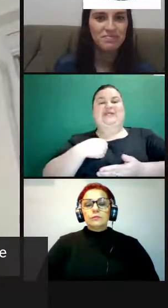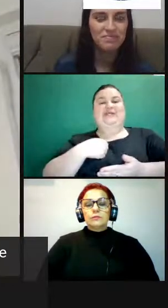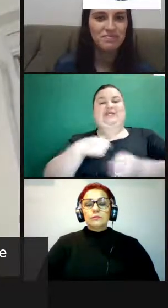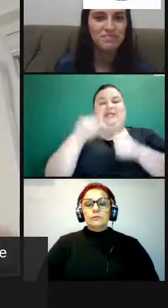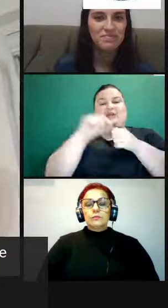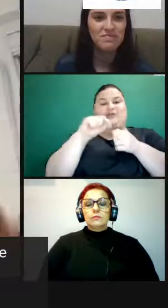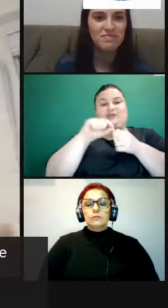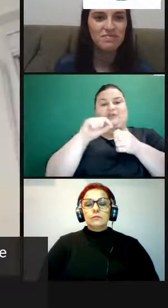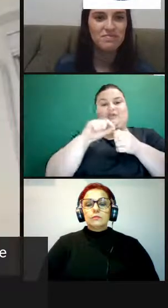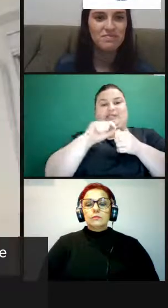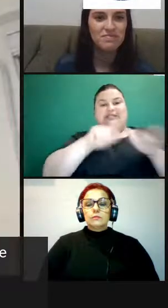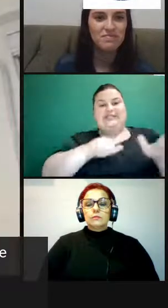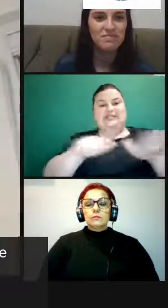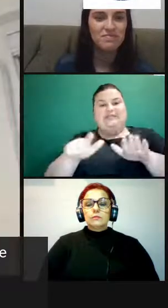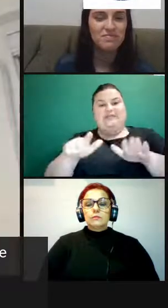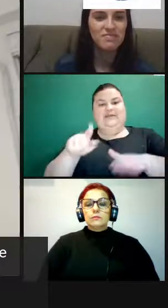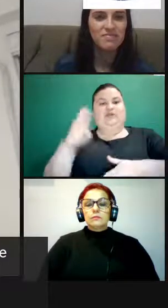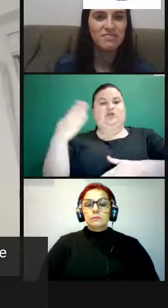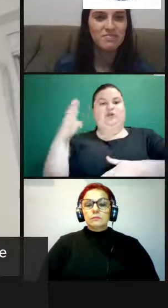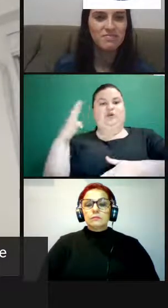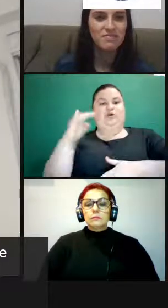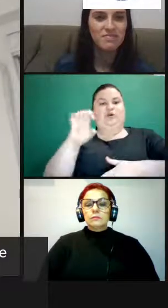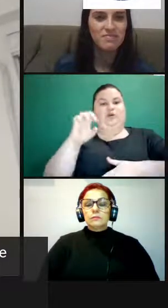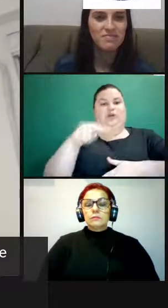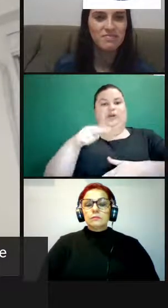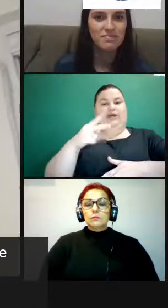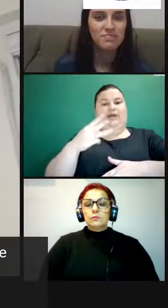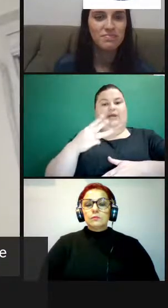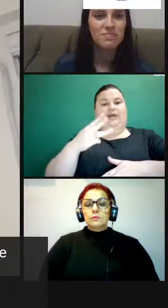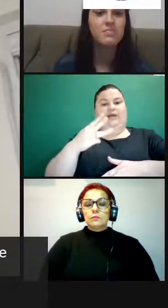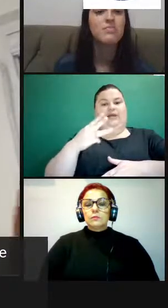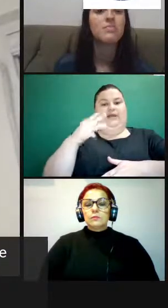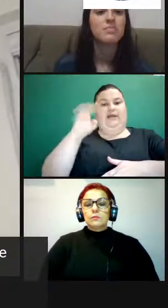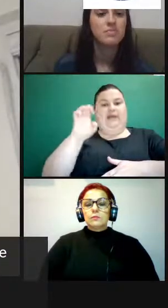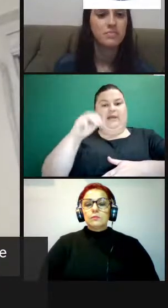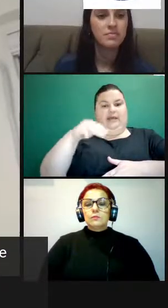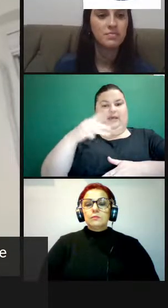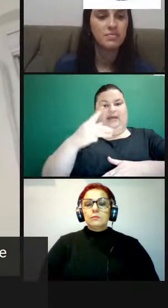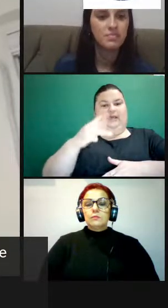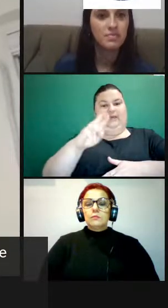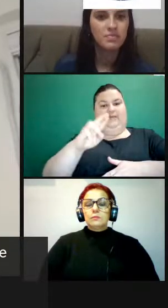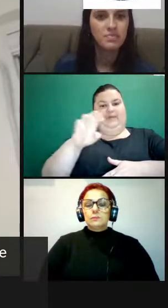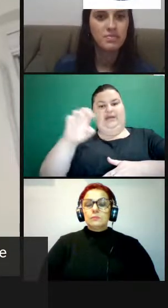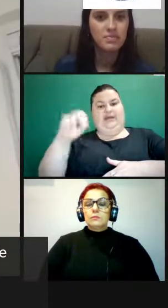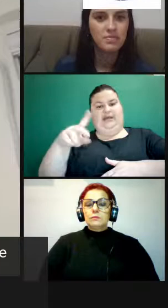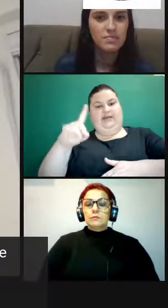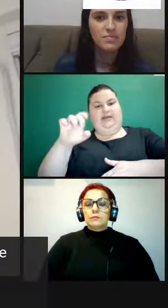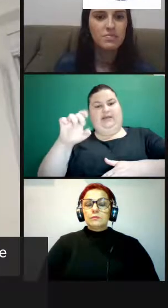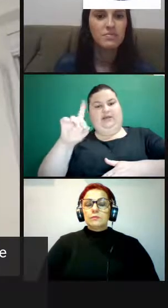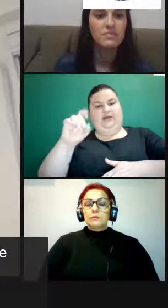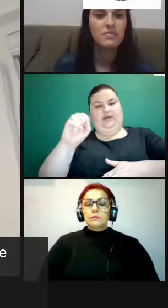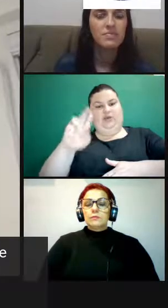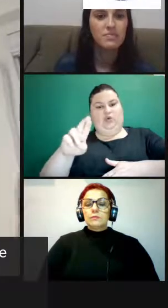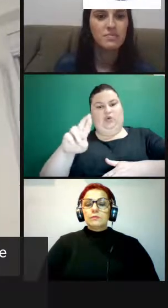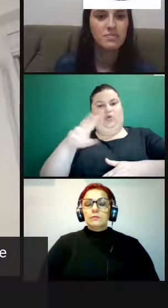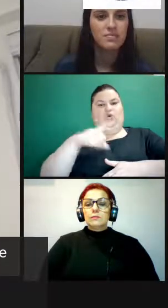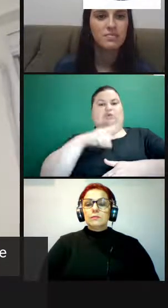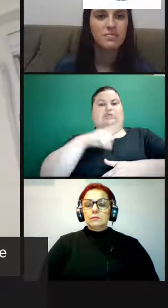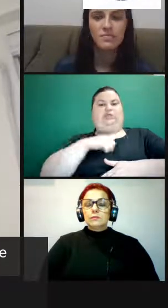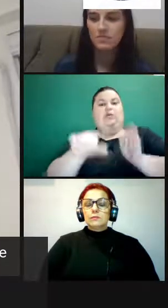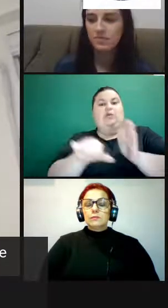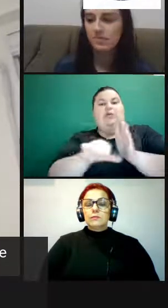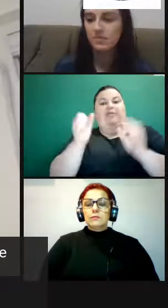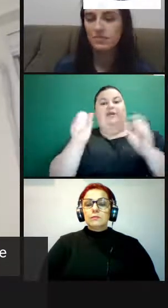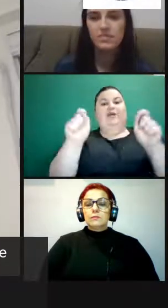a semana do biólogo empreendedor na verdade eu não comecei a fazer propaganda disso ainda mas vai tá semana do blog o empreendedor que vai ser o primeiro evento sobre